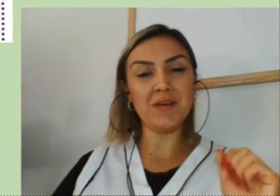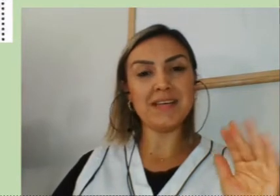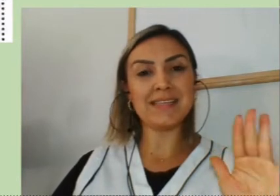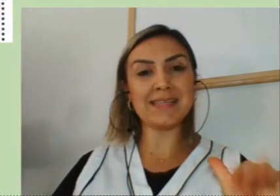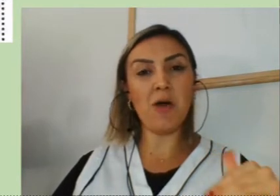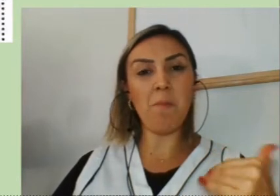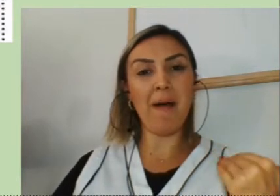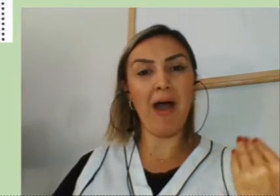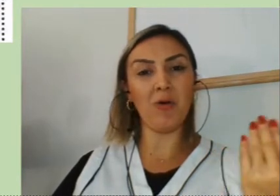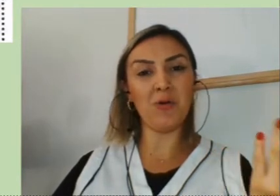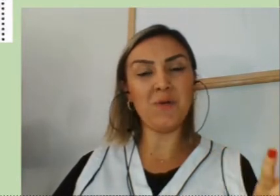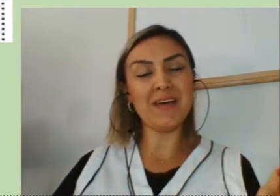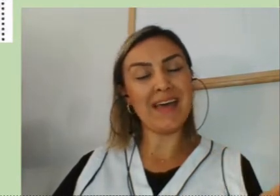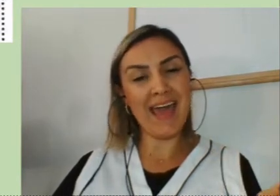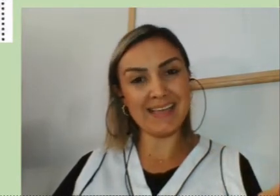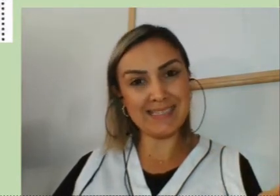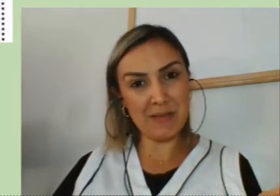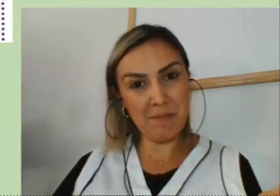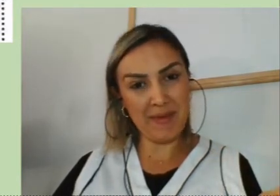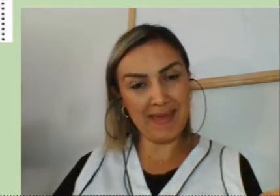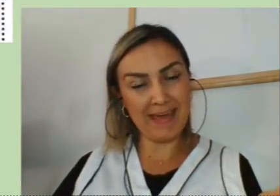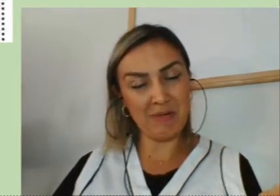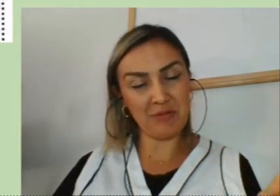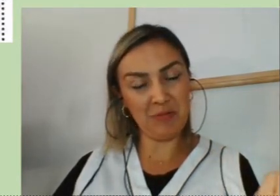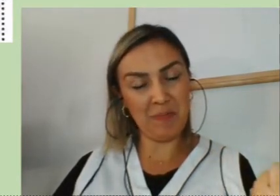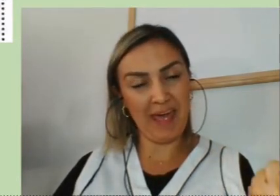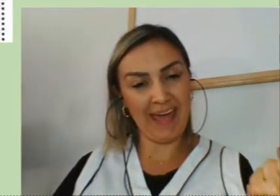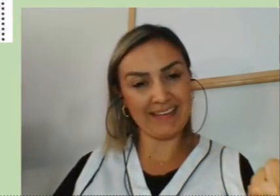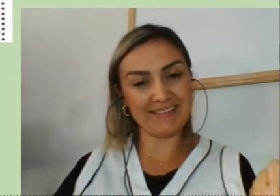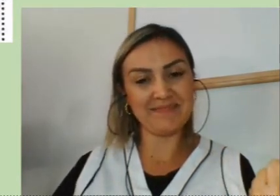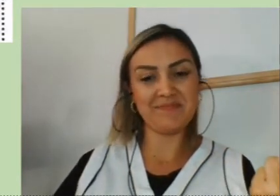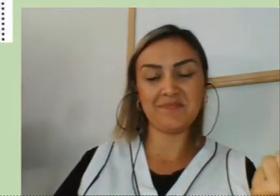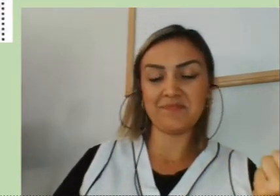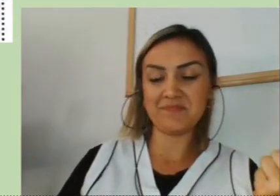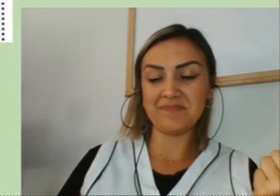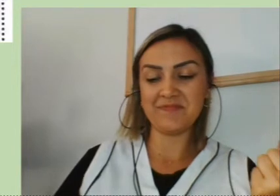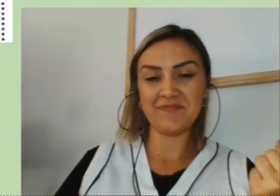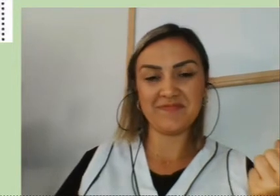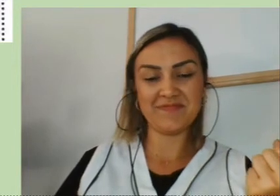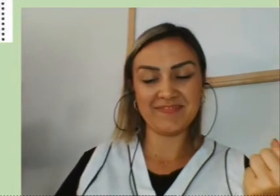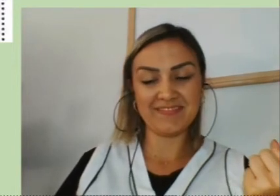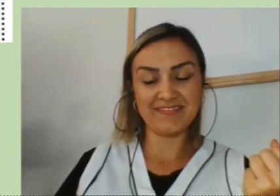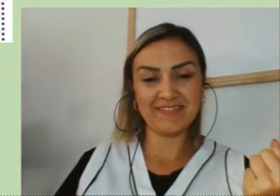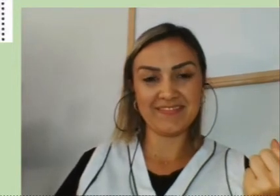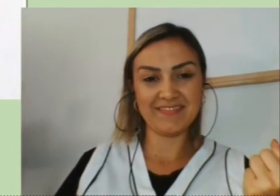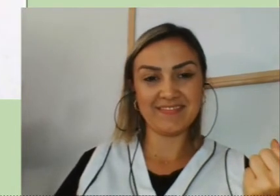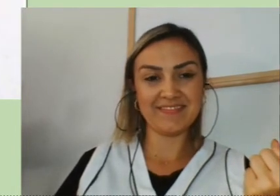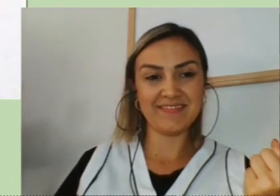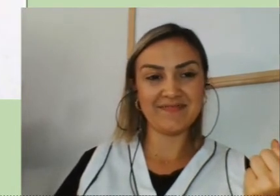158, São Paulo, SP. Muito bem.